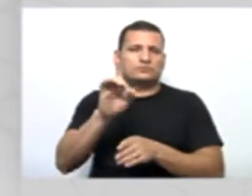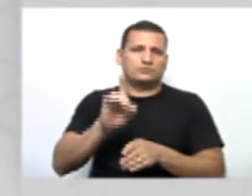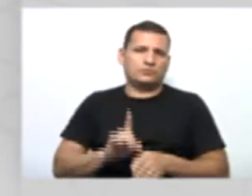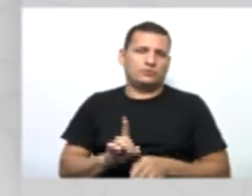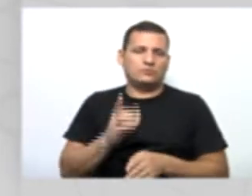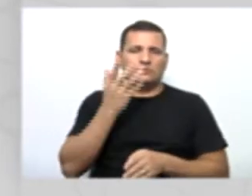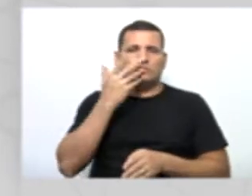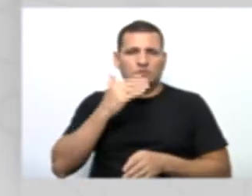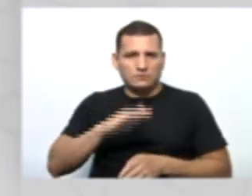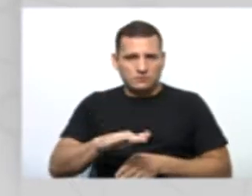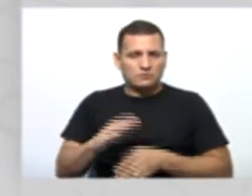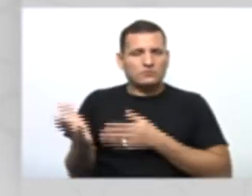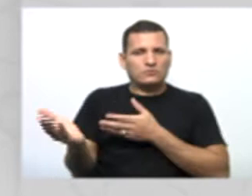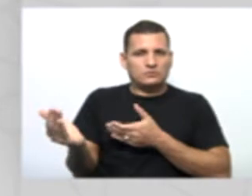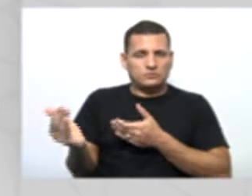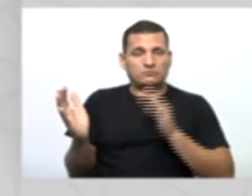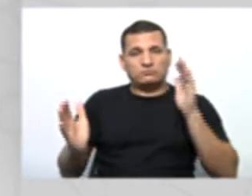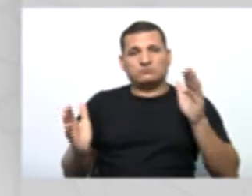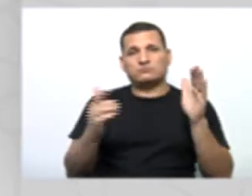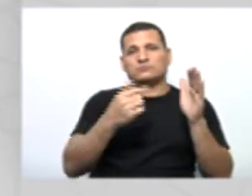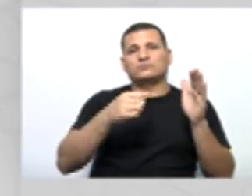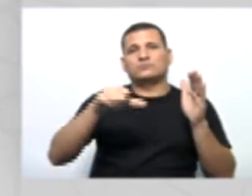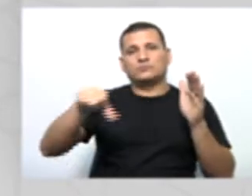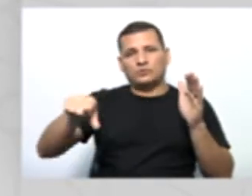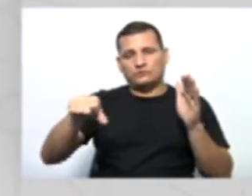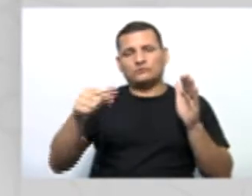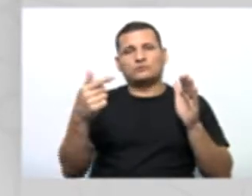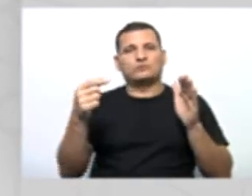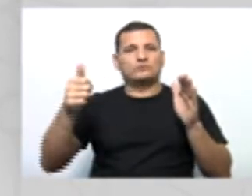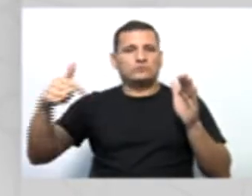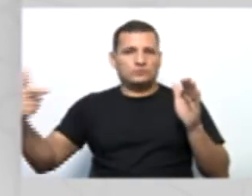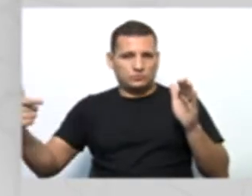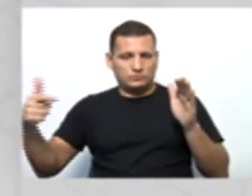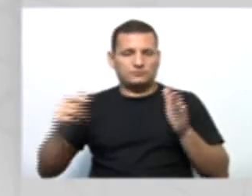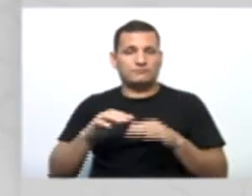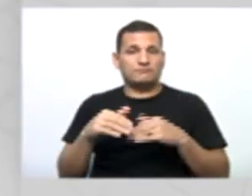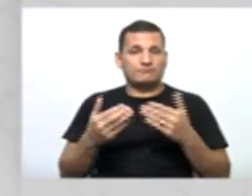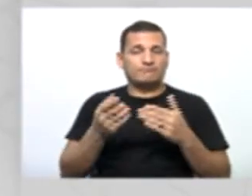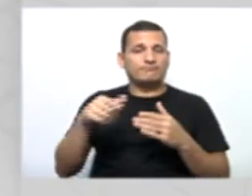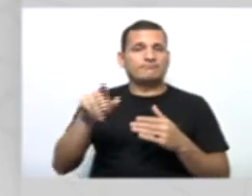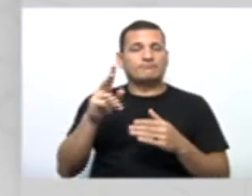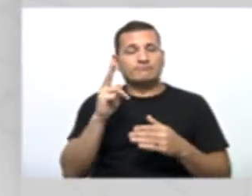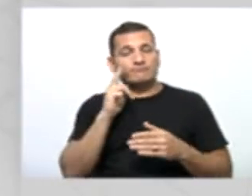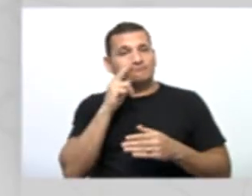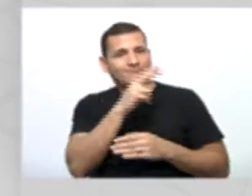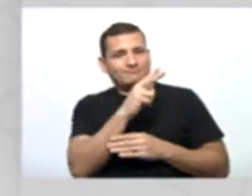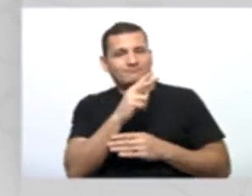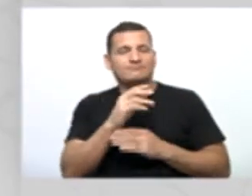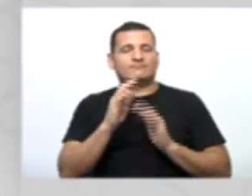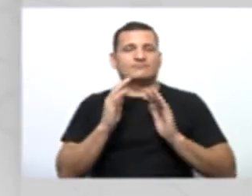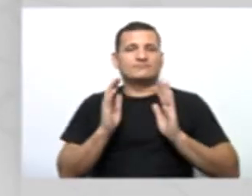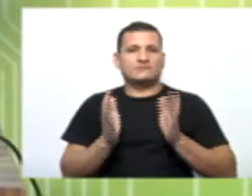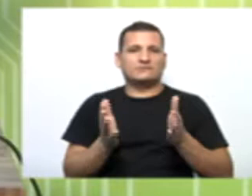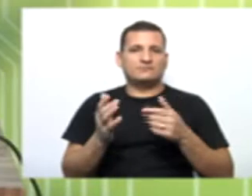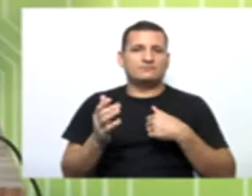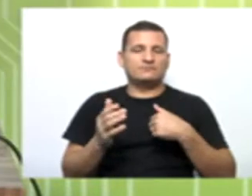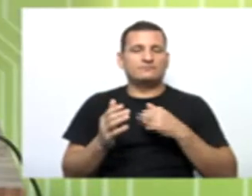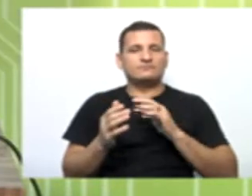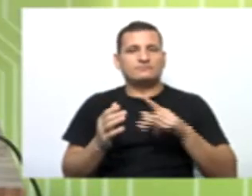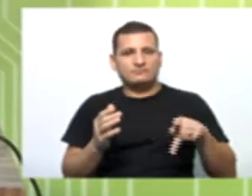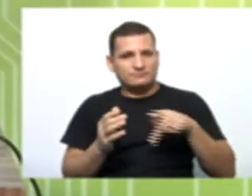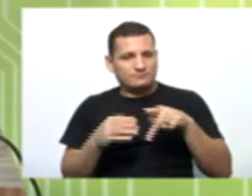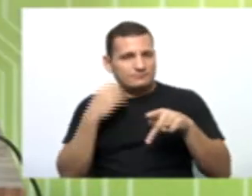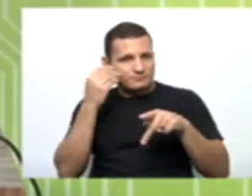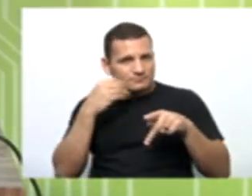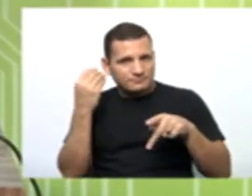anos de 2009 e 2012. Então, como vocês podem ver, eu tive uma experiência na docência e